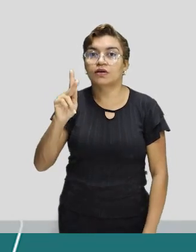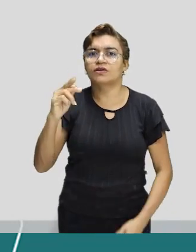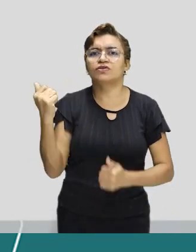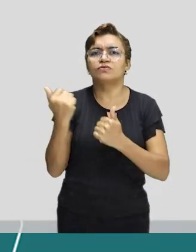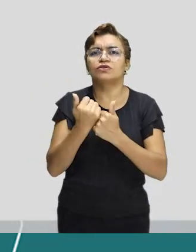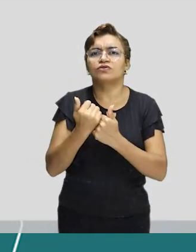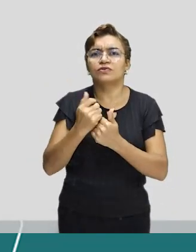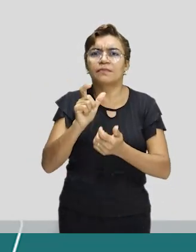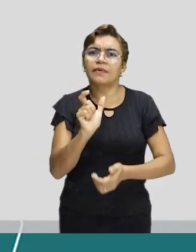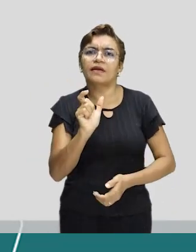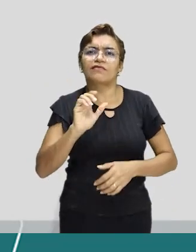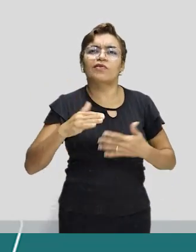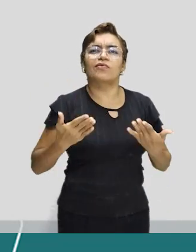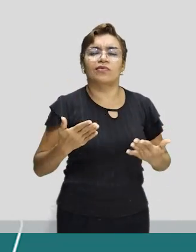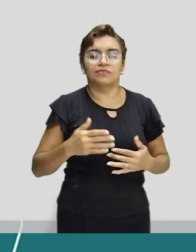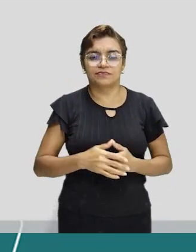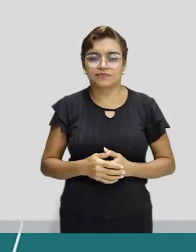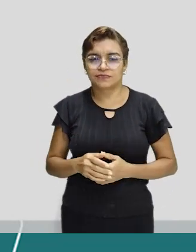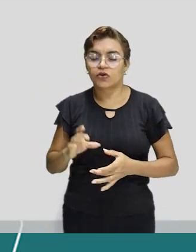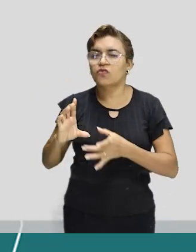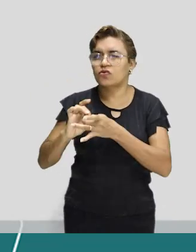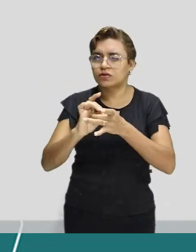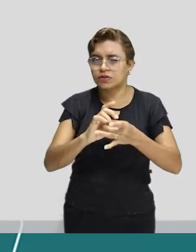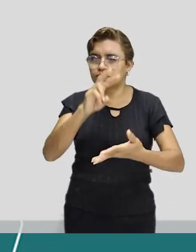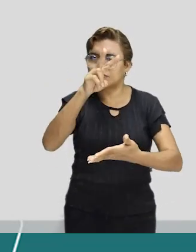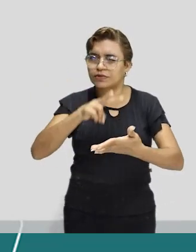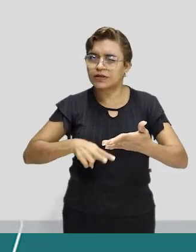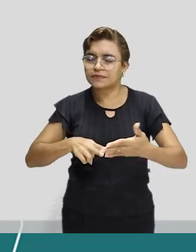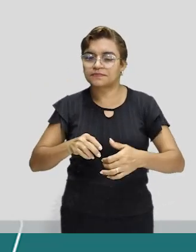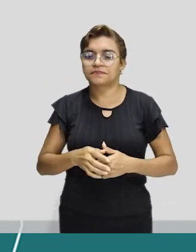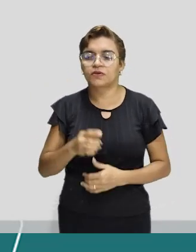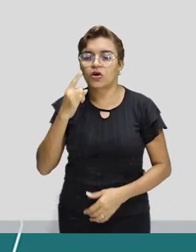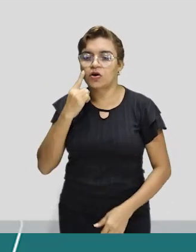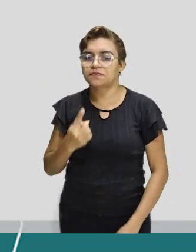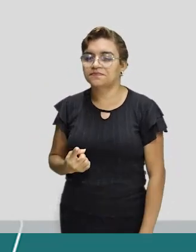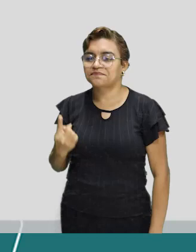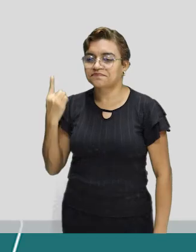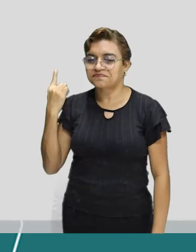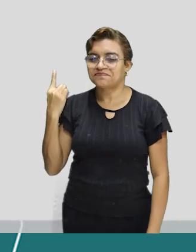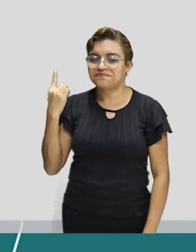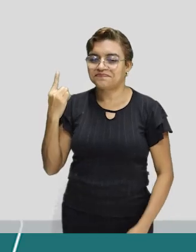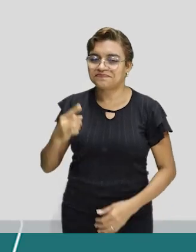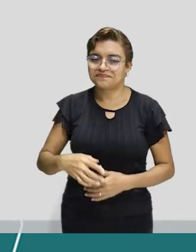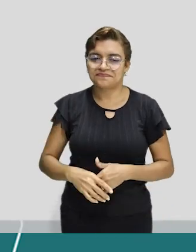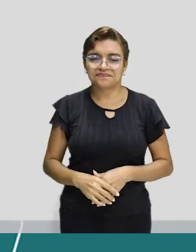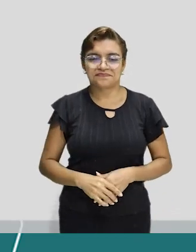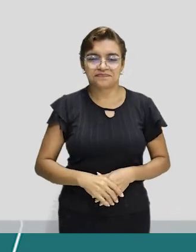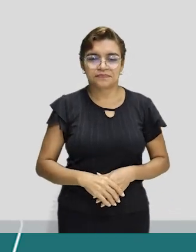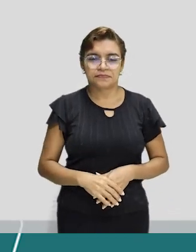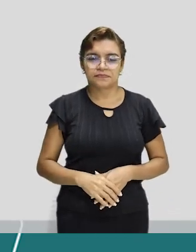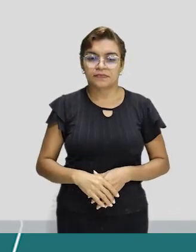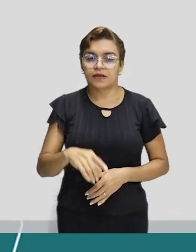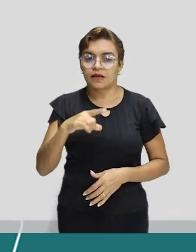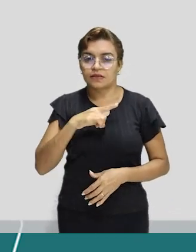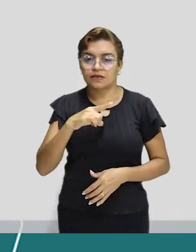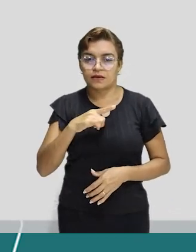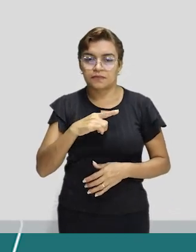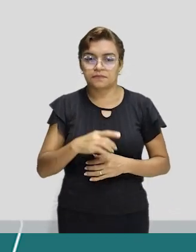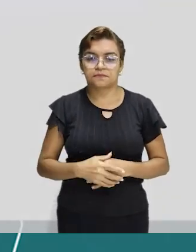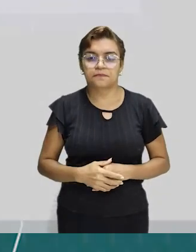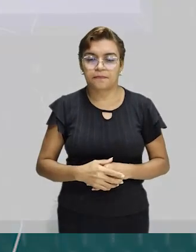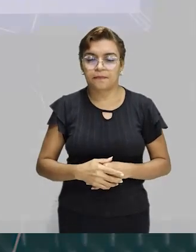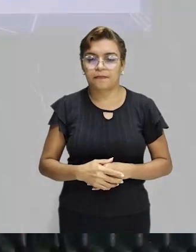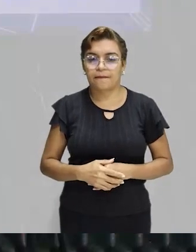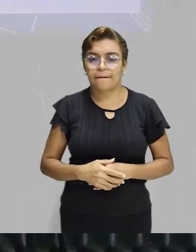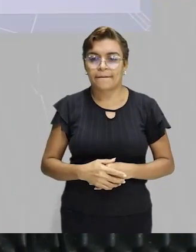substituindo qual palavra? Então, olha o contexto. She poured coffee into a talk. Então, eu tenho aqui ela,